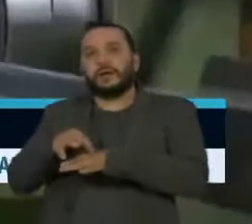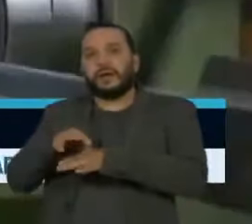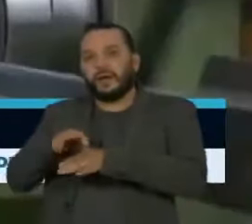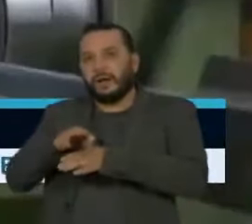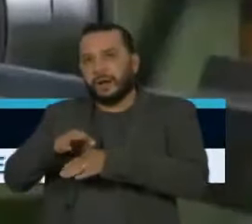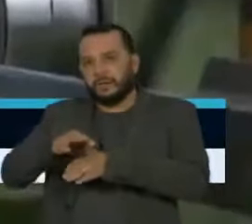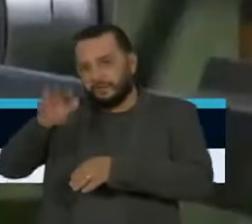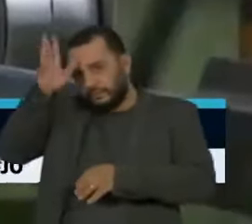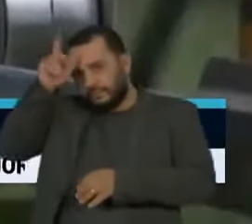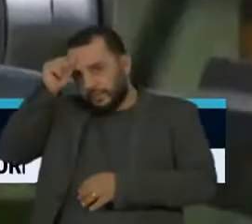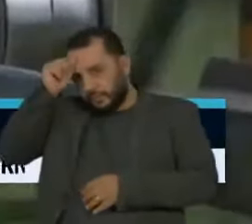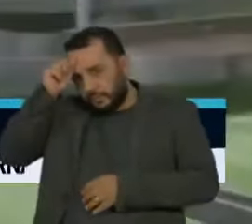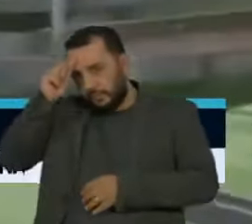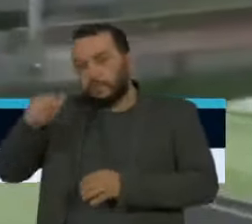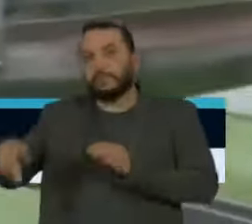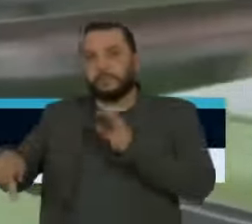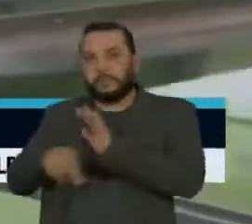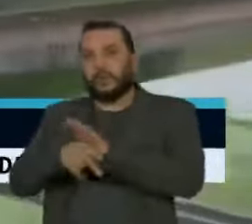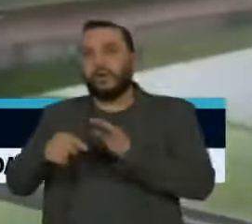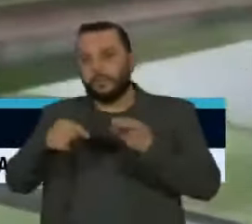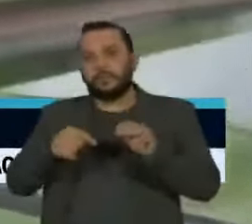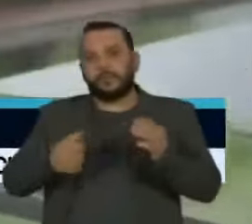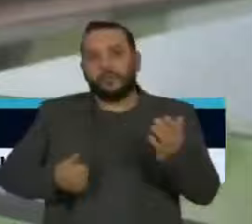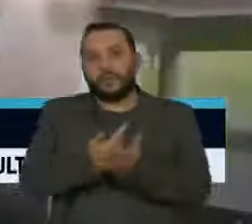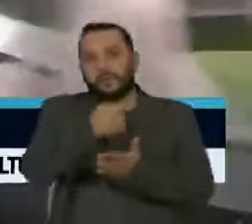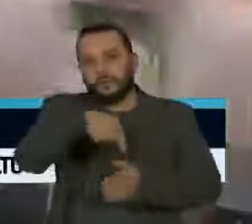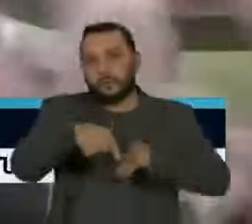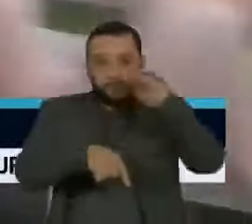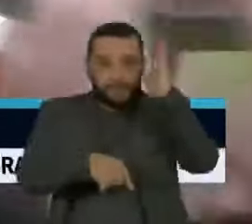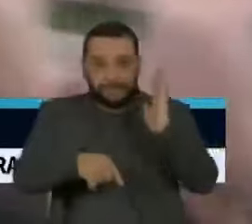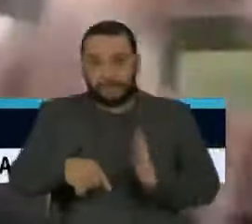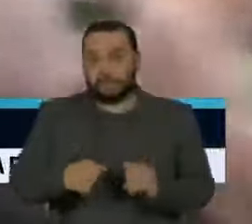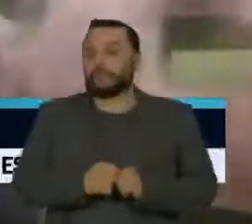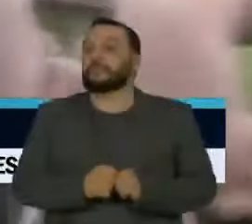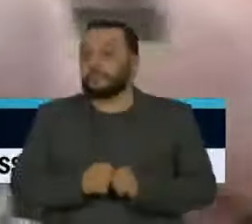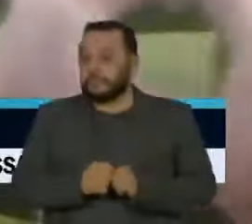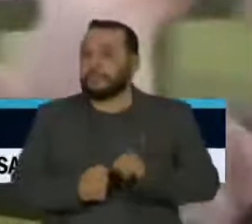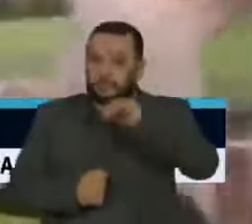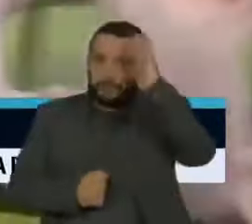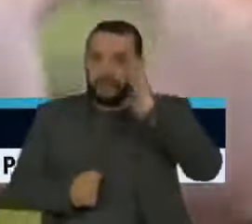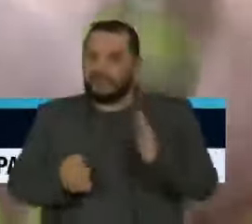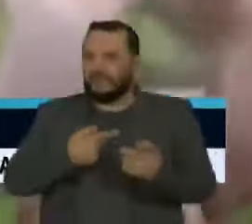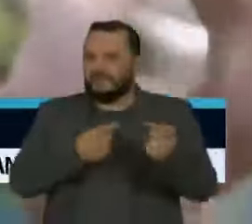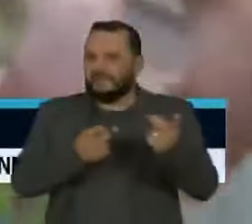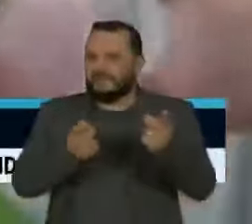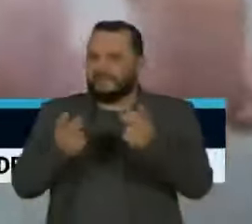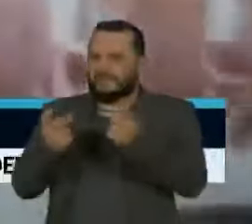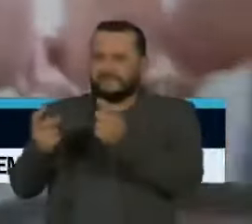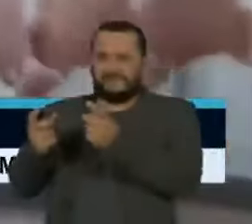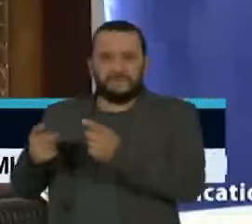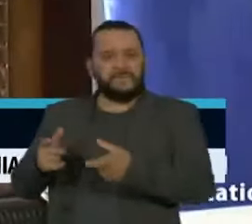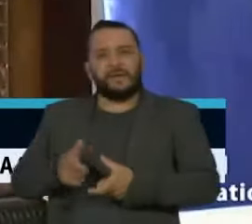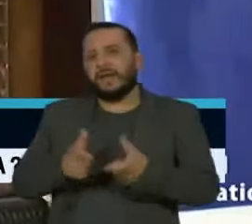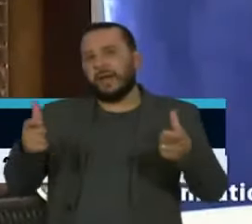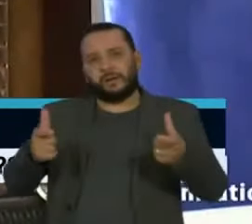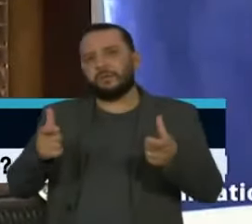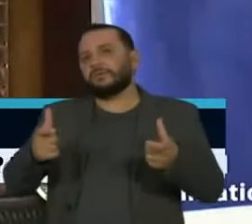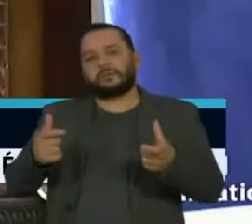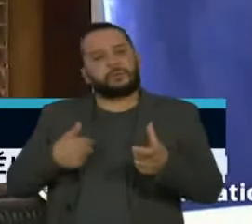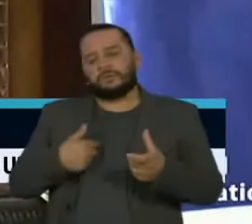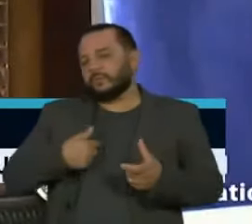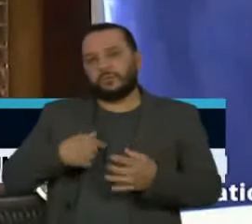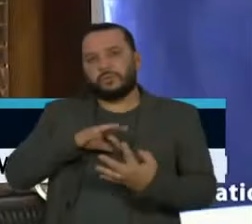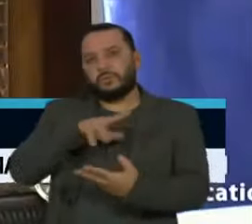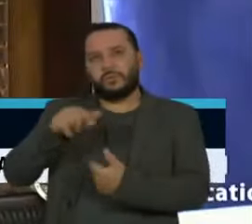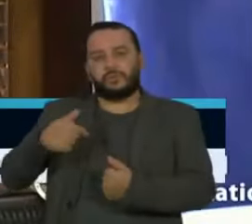frango congeladas importadas de um frigorífico brasileiro. O Brasil é o maior exportador de frango do mundo. O governo